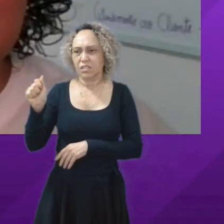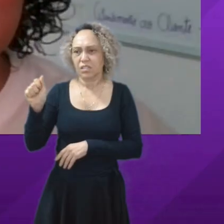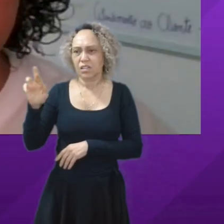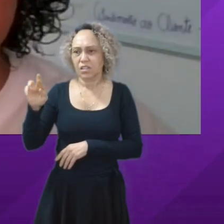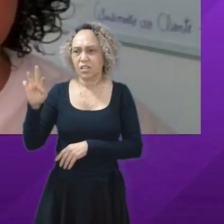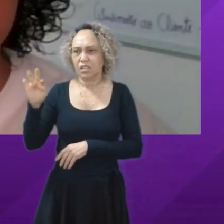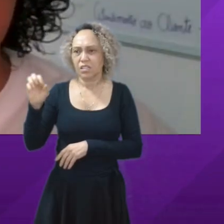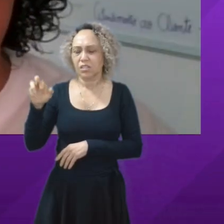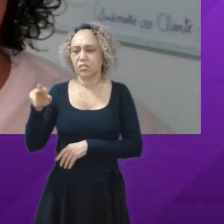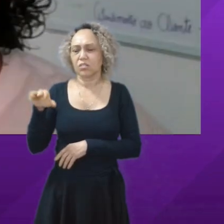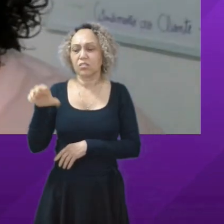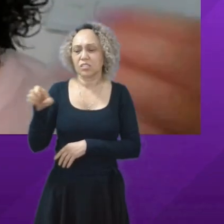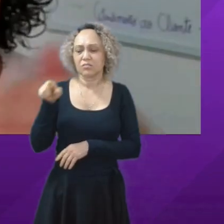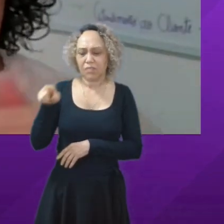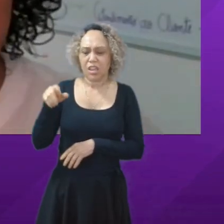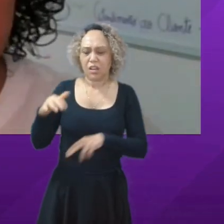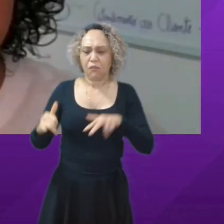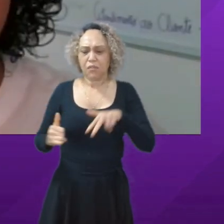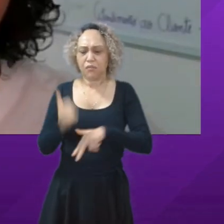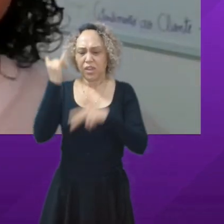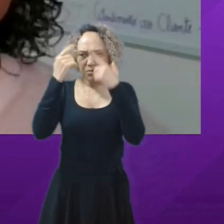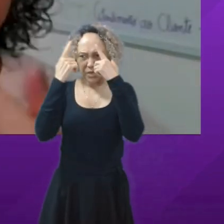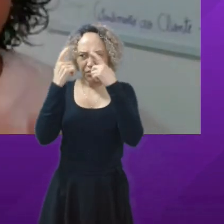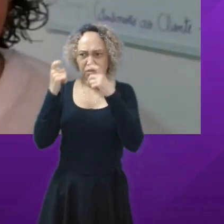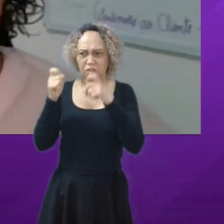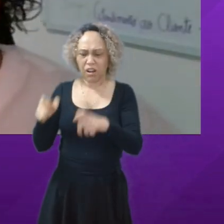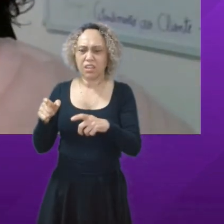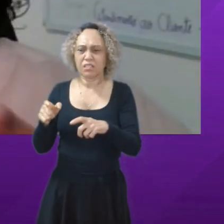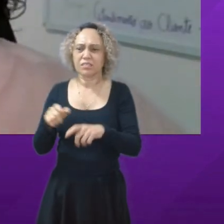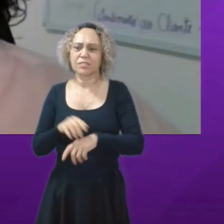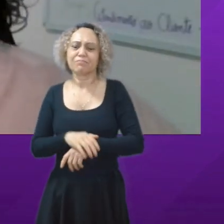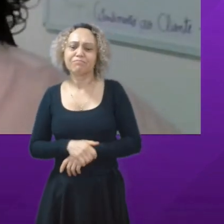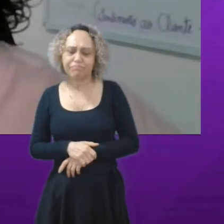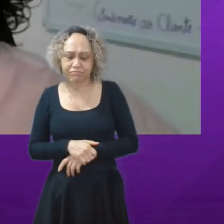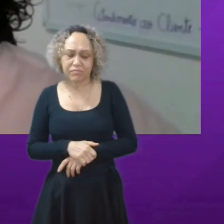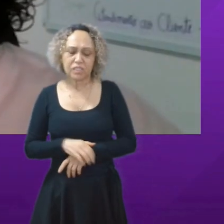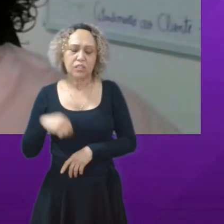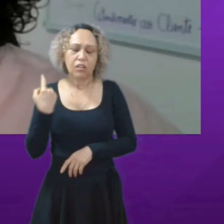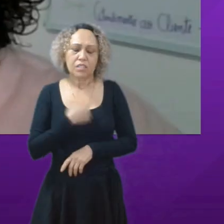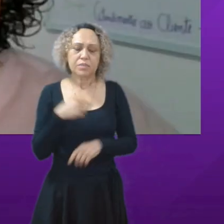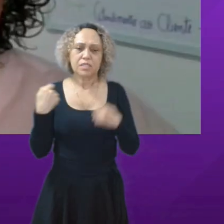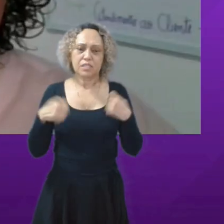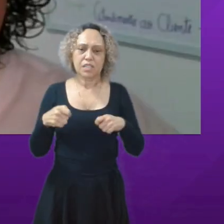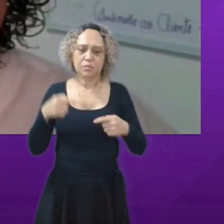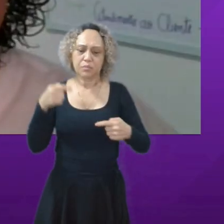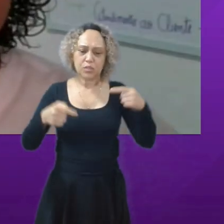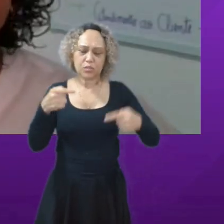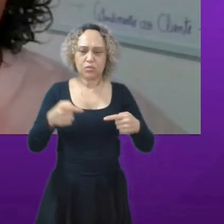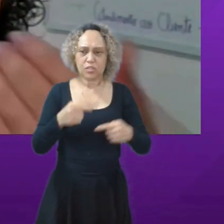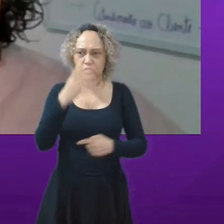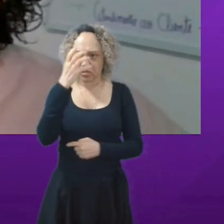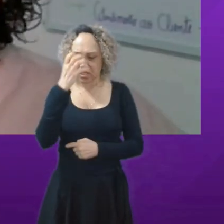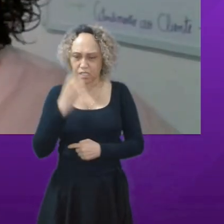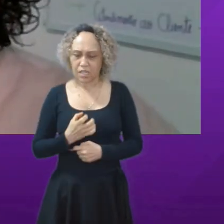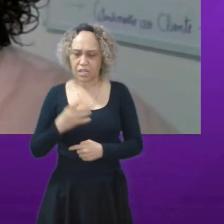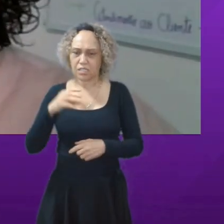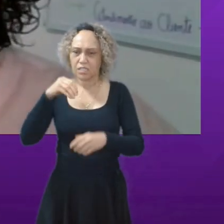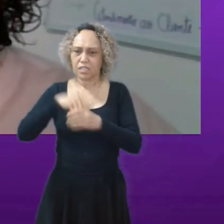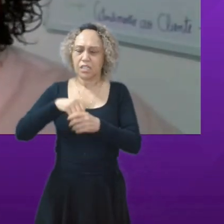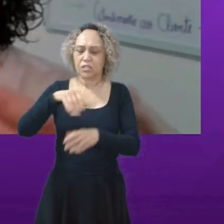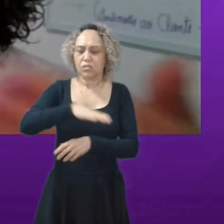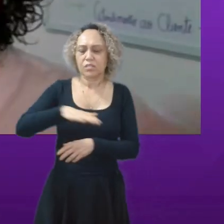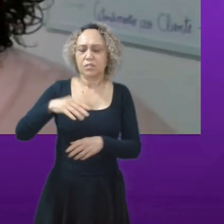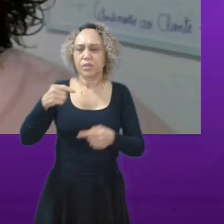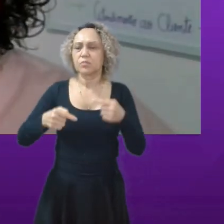essa insegurança para as nossas mulheres. Então, a gente precisa discutir com seriedade dentro dos espaços políticos como que a